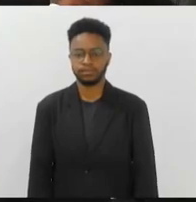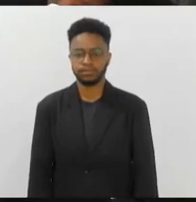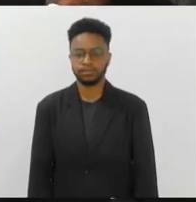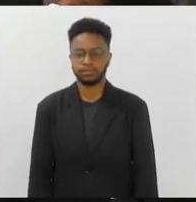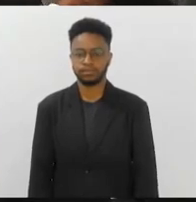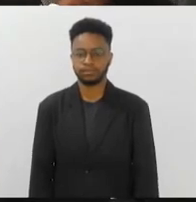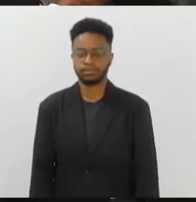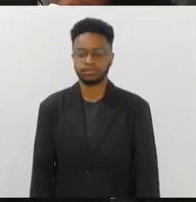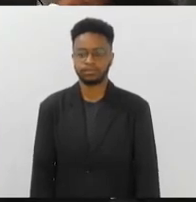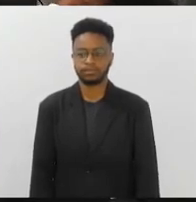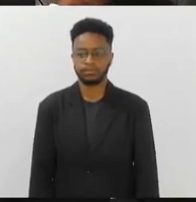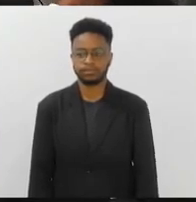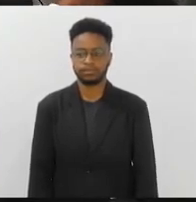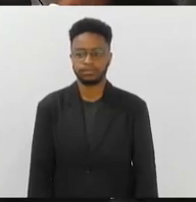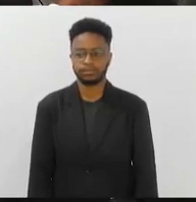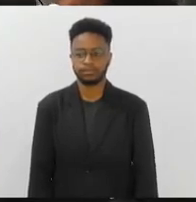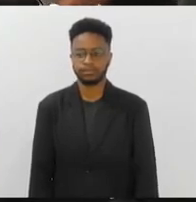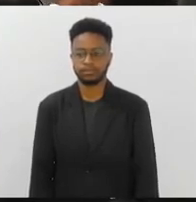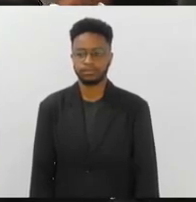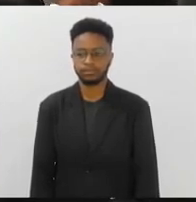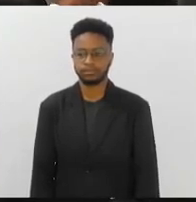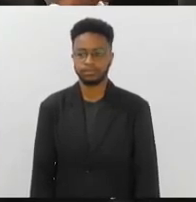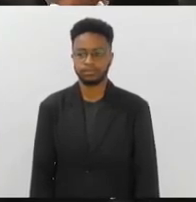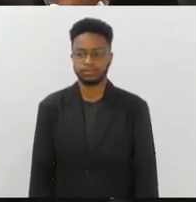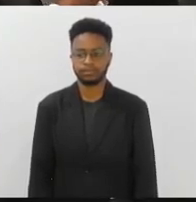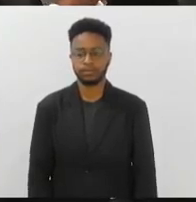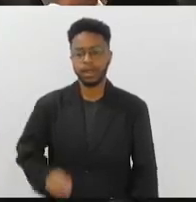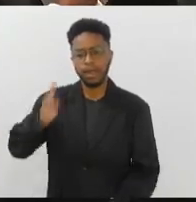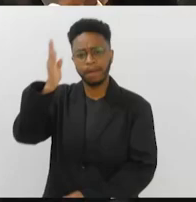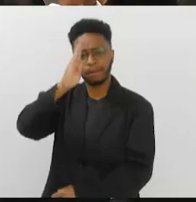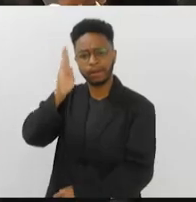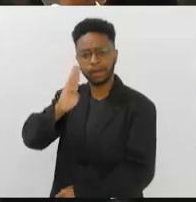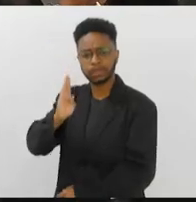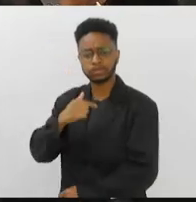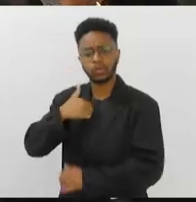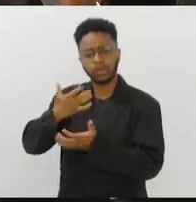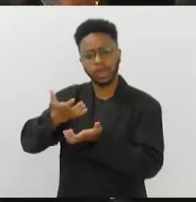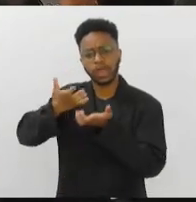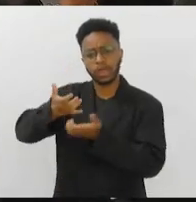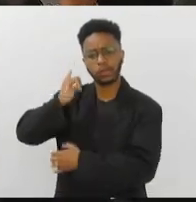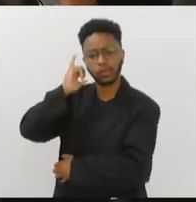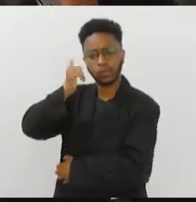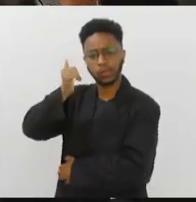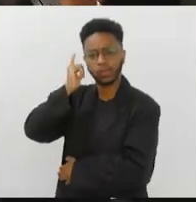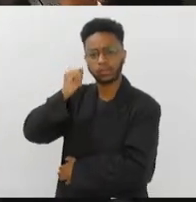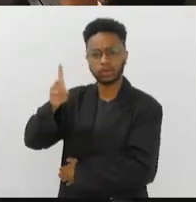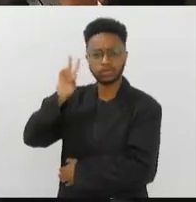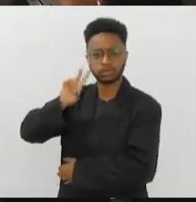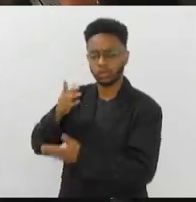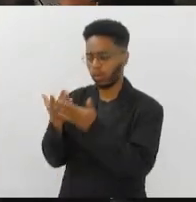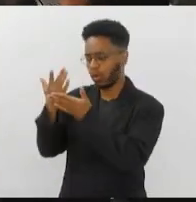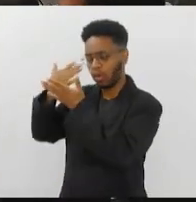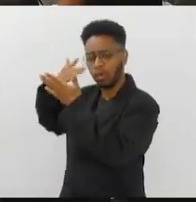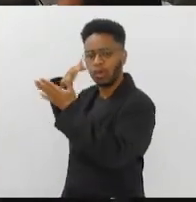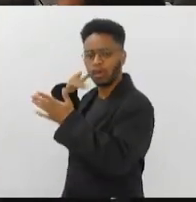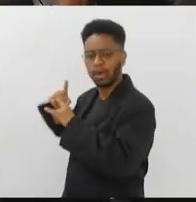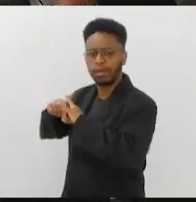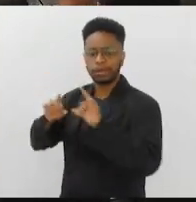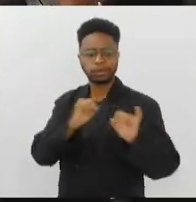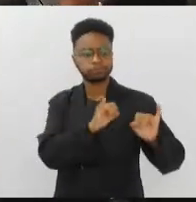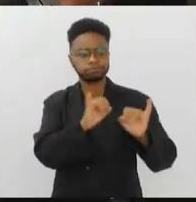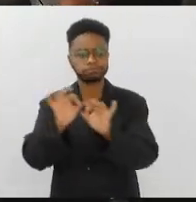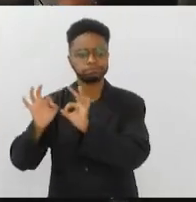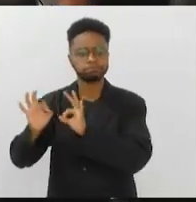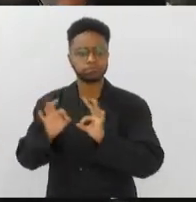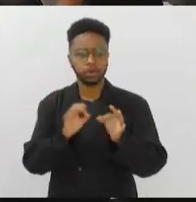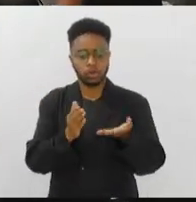Brasil, meu nego, deixa eu te contar a história que a história não conta.